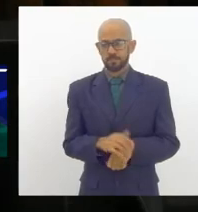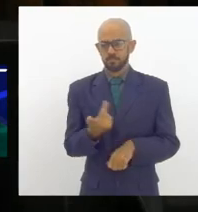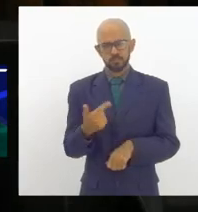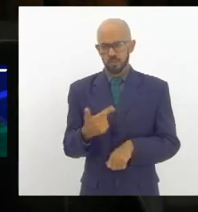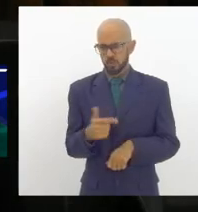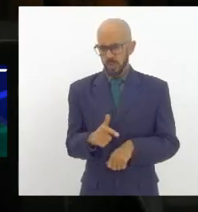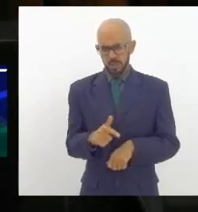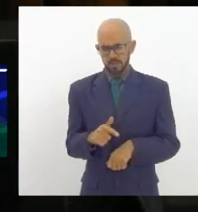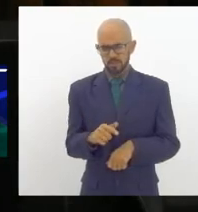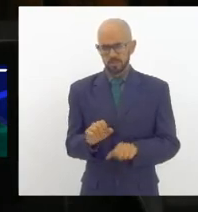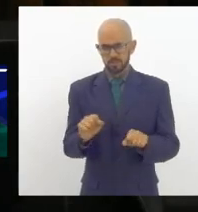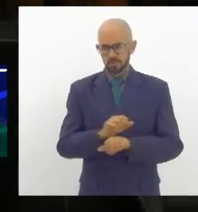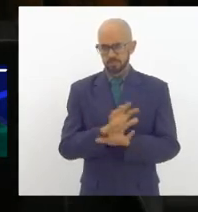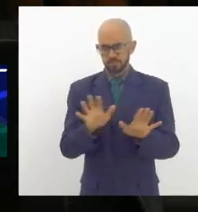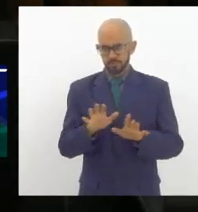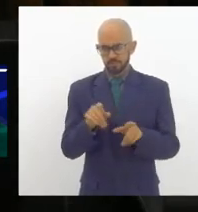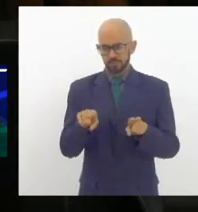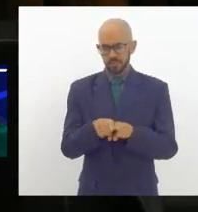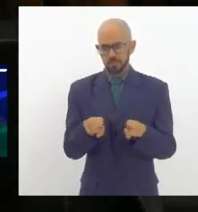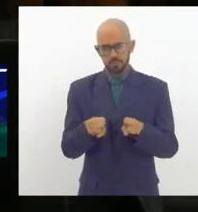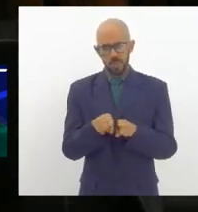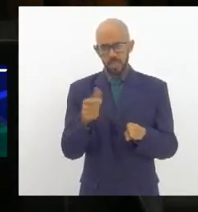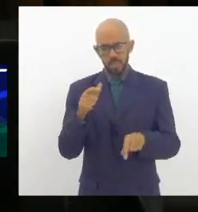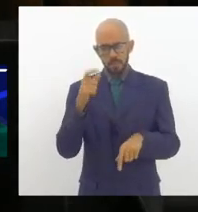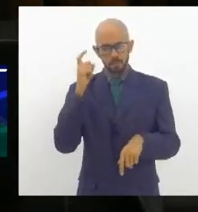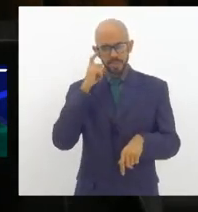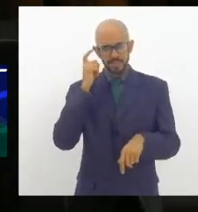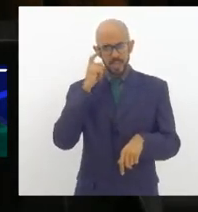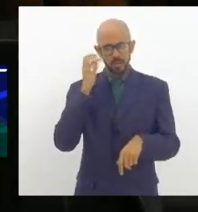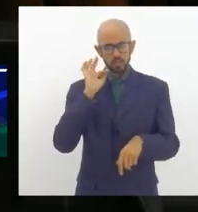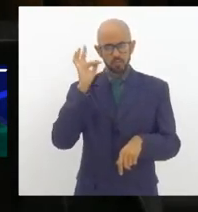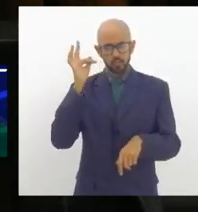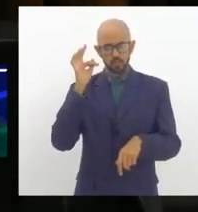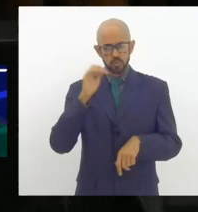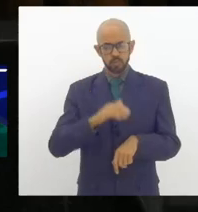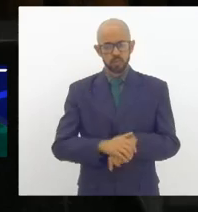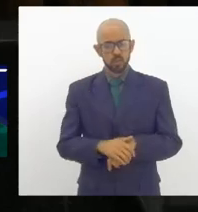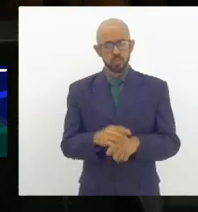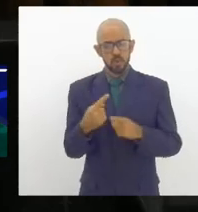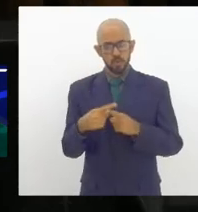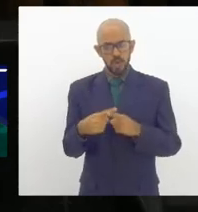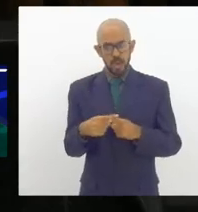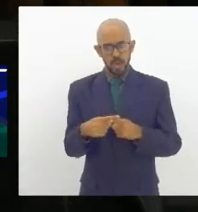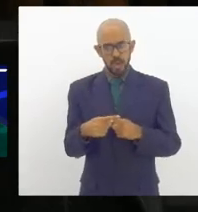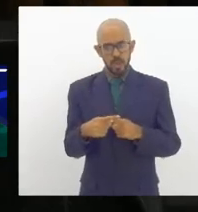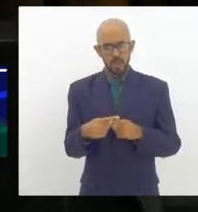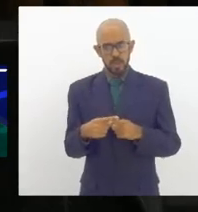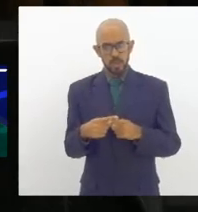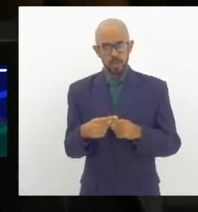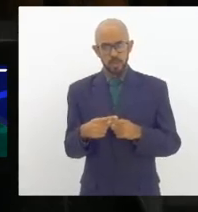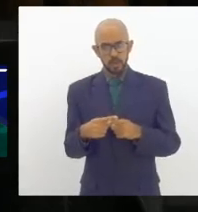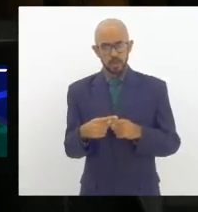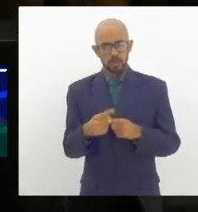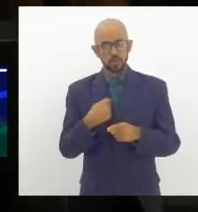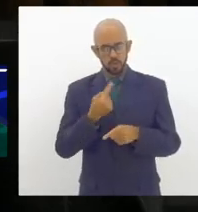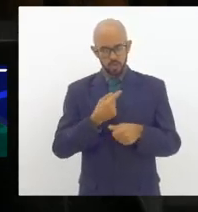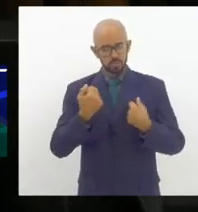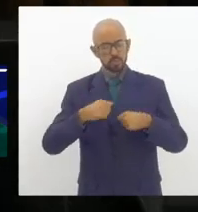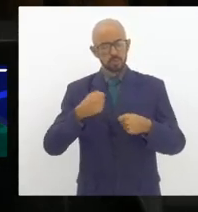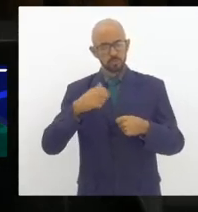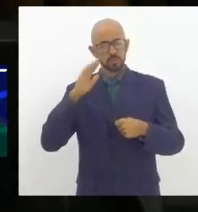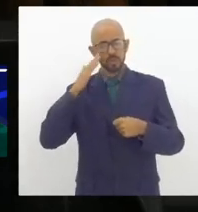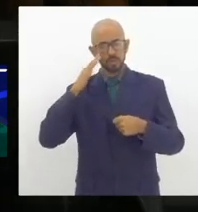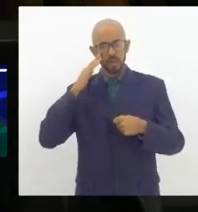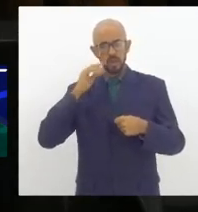transparência e que não pensa no futuro porque cabe salinha tá que o royalty é um